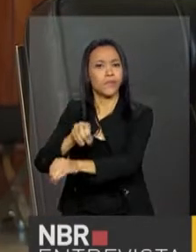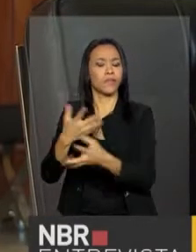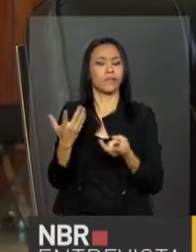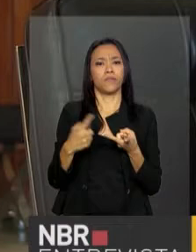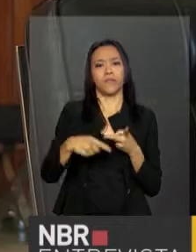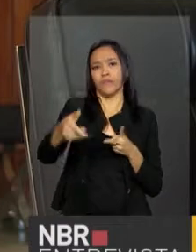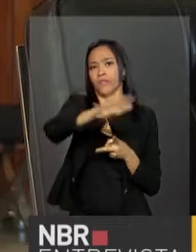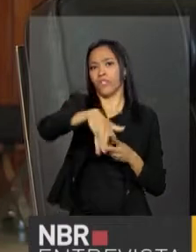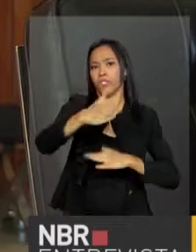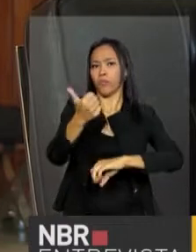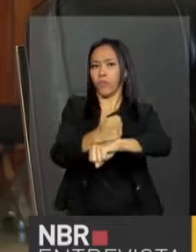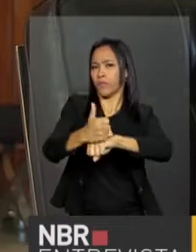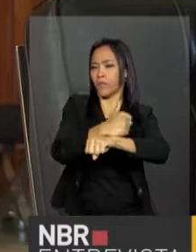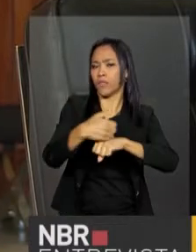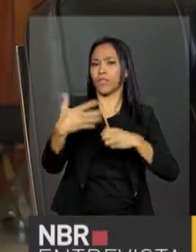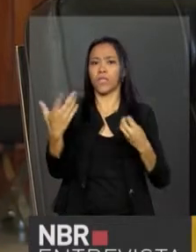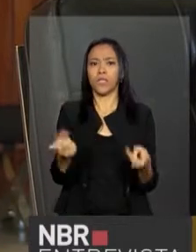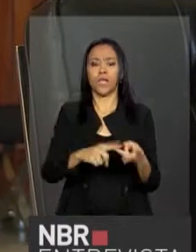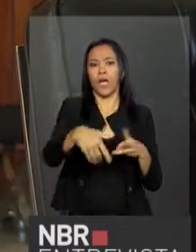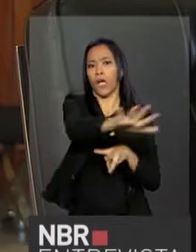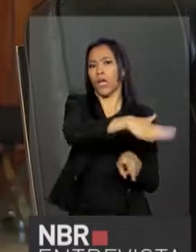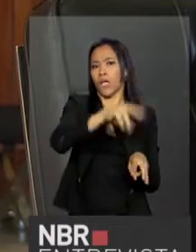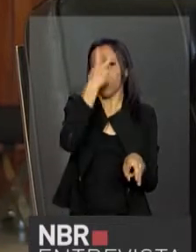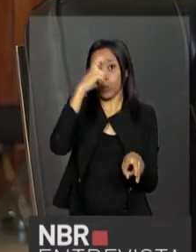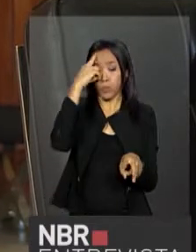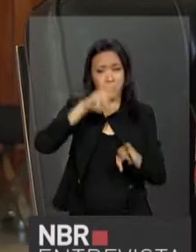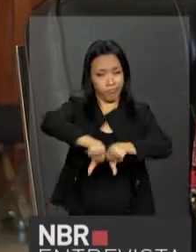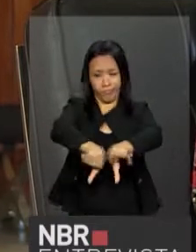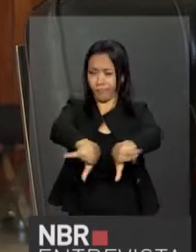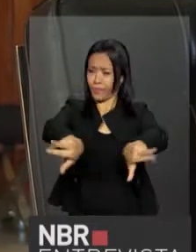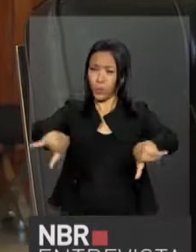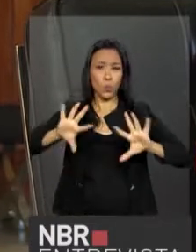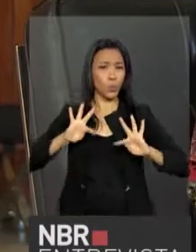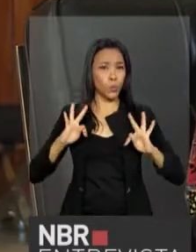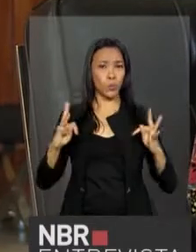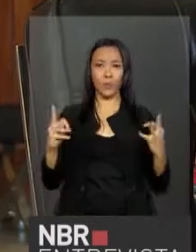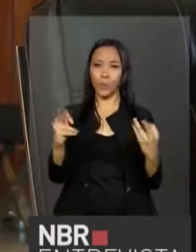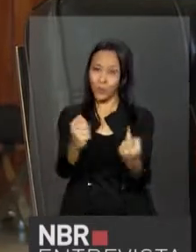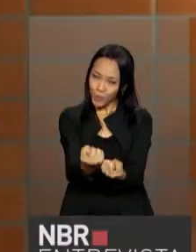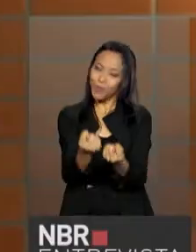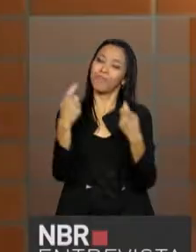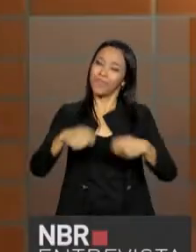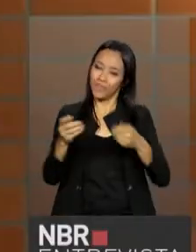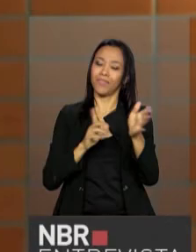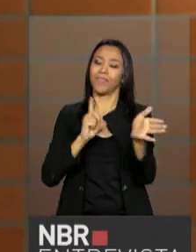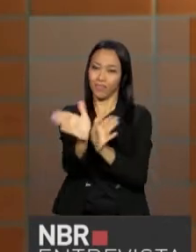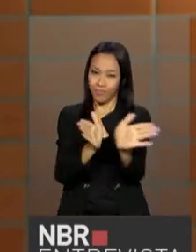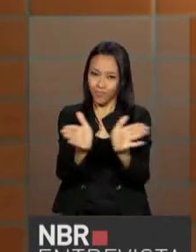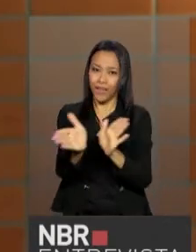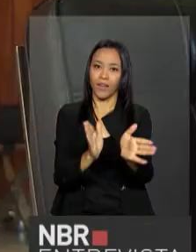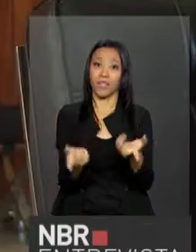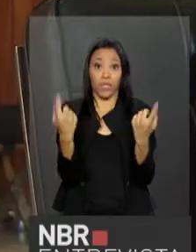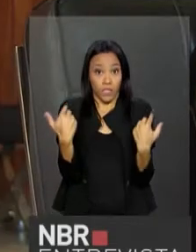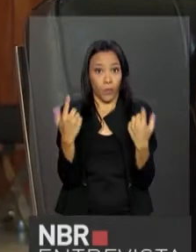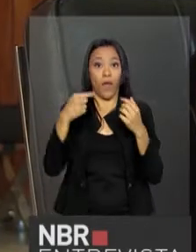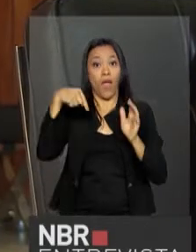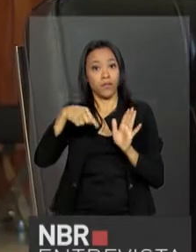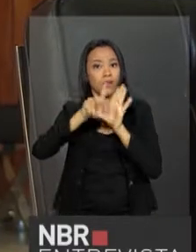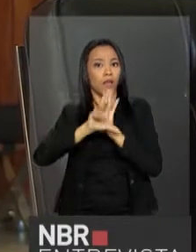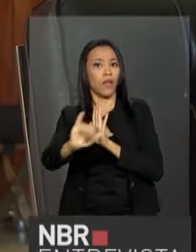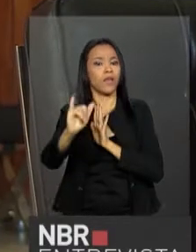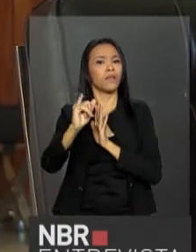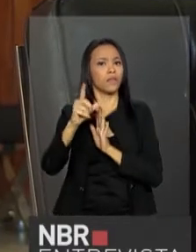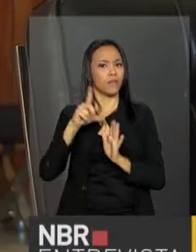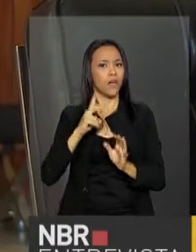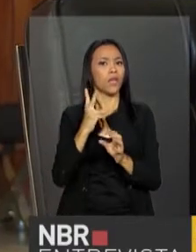no âmbito profissional, no âmbito cultural, enfim, tudo deve ser acessível. Essa lei, ela tem até